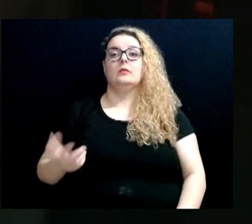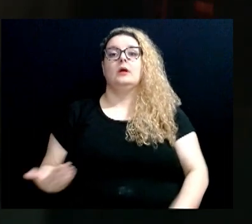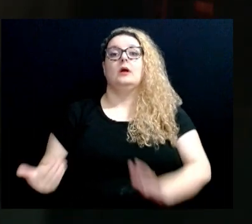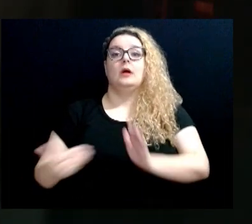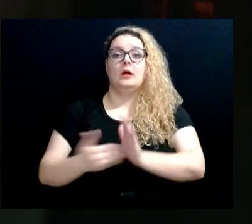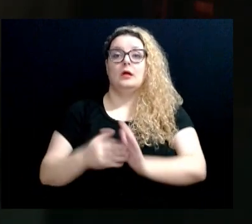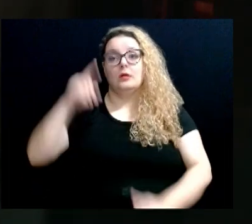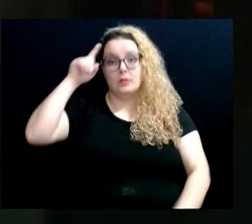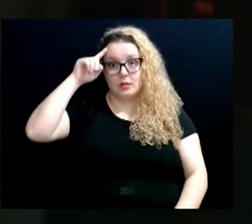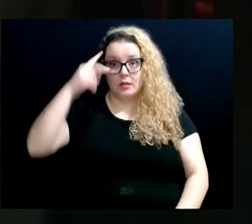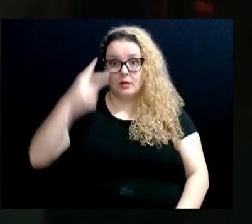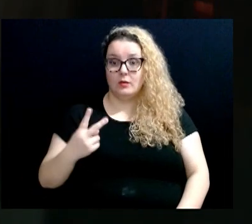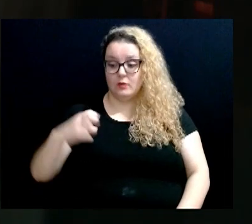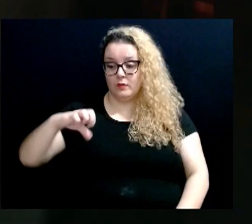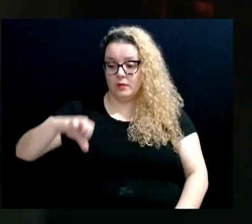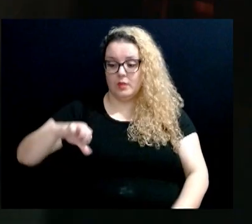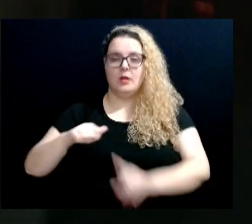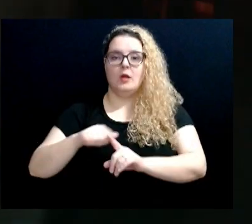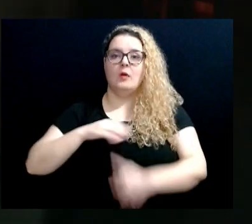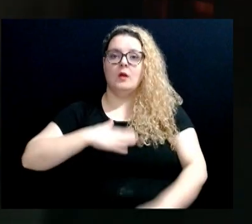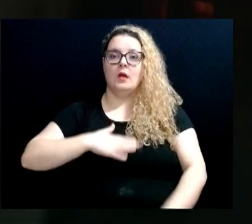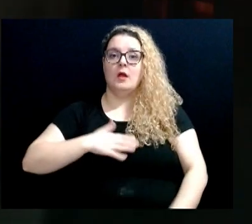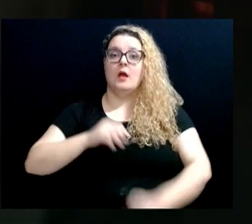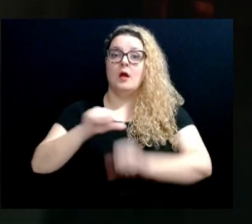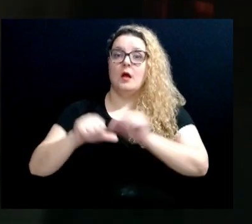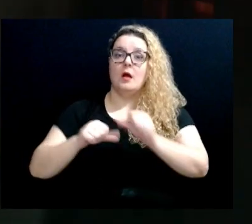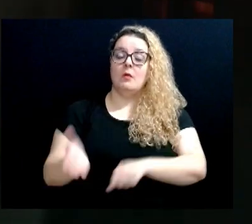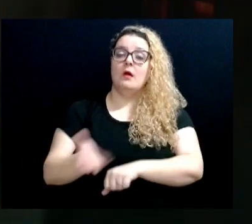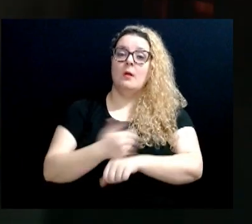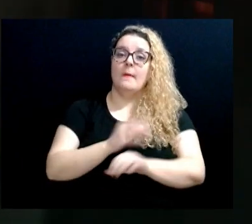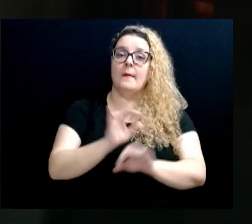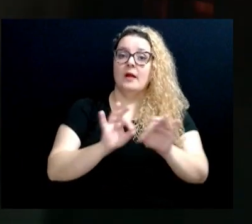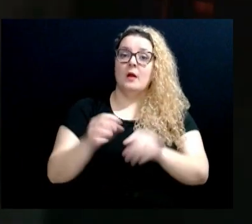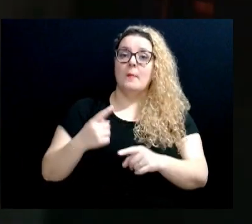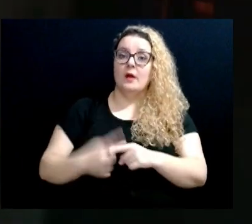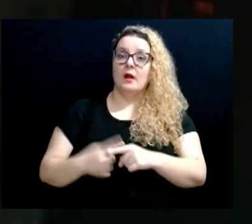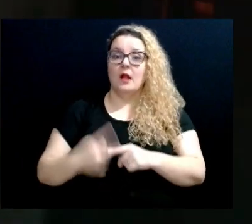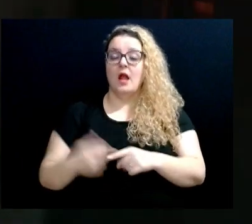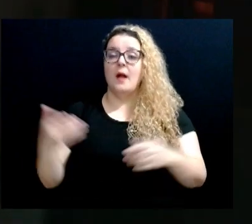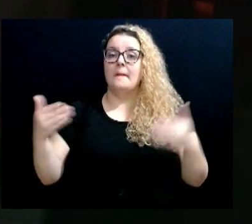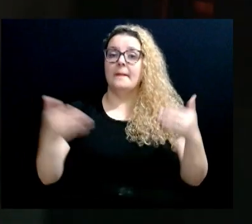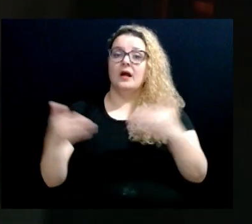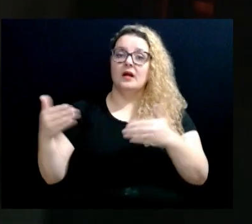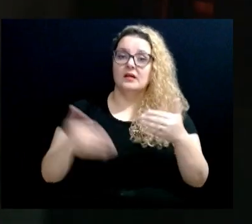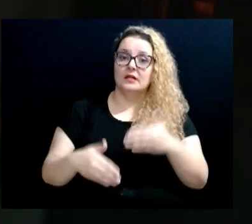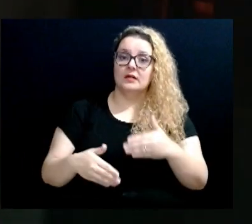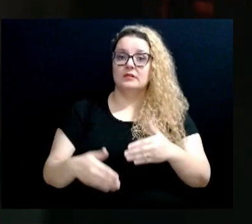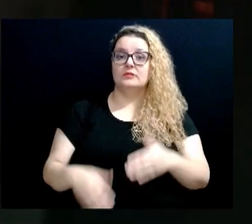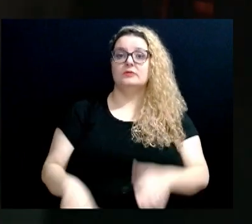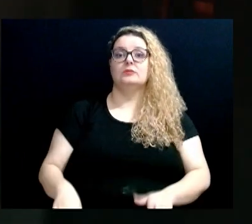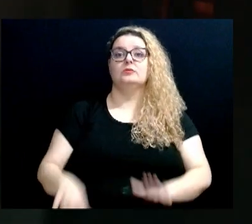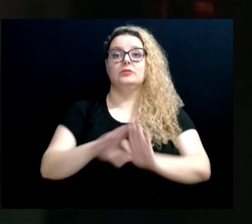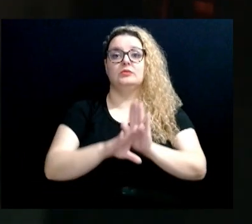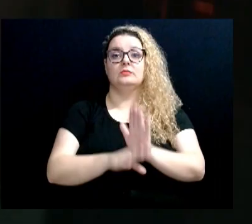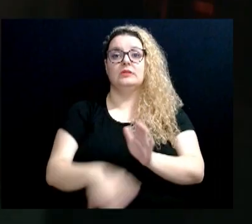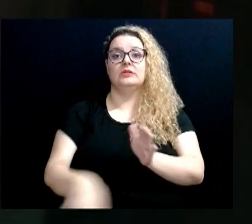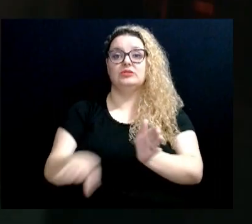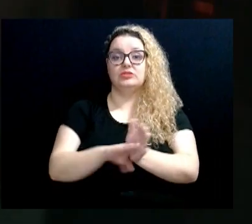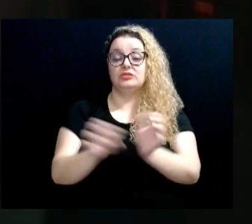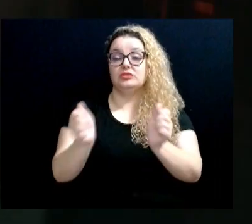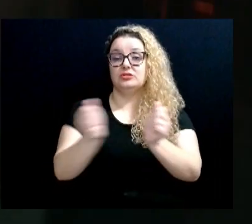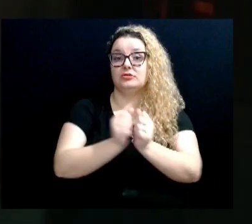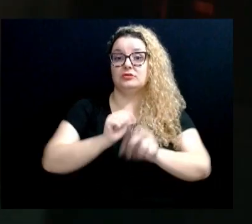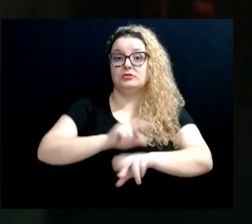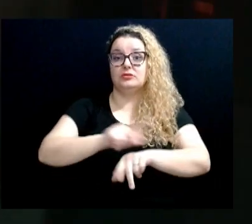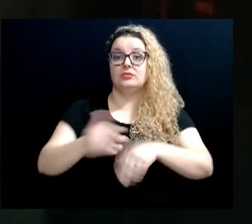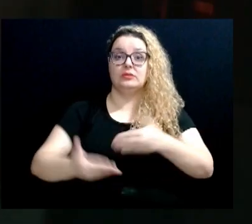de agosto. A mudança foi antecipada por causa da participação no programa Chega Junto, que reúne diversos serviços